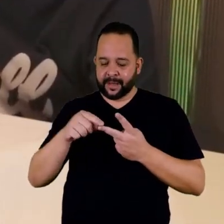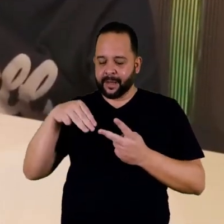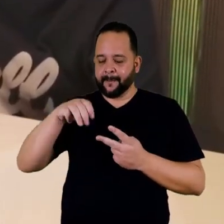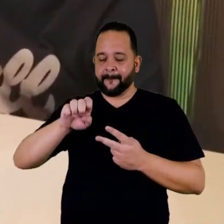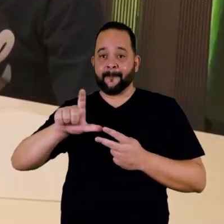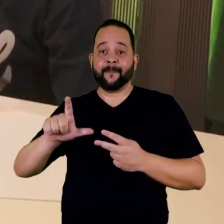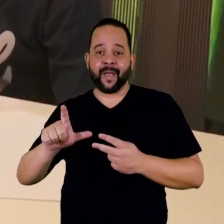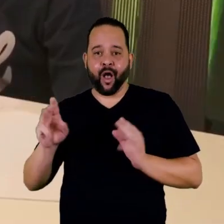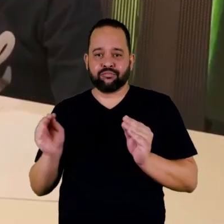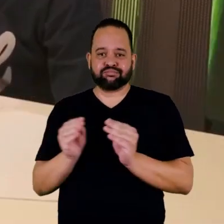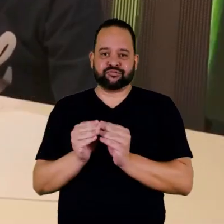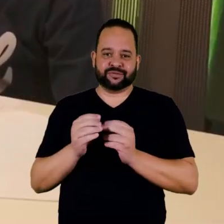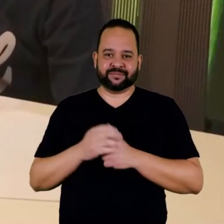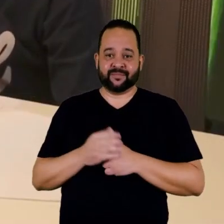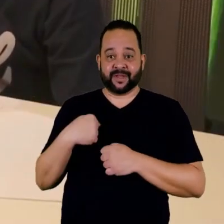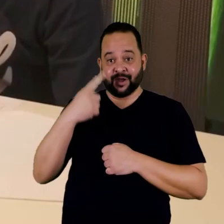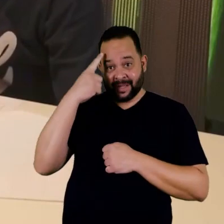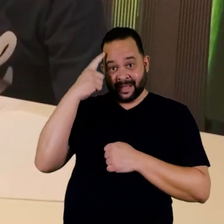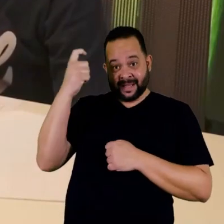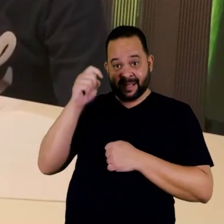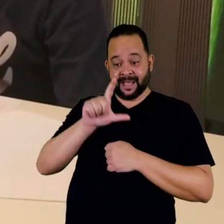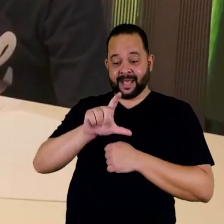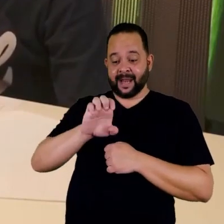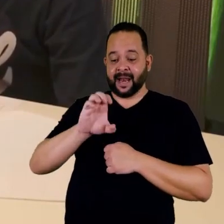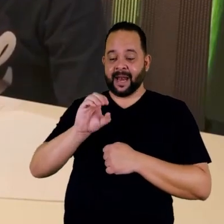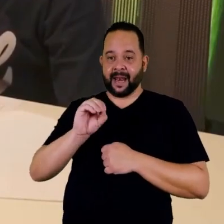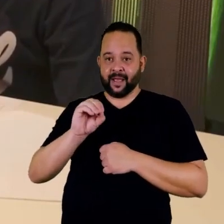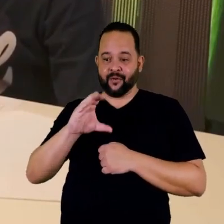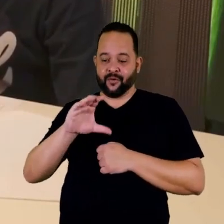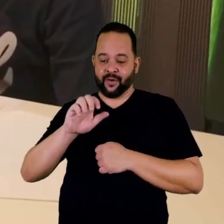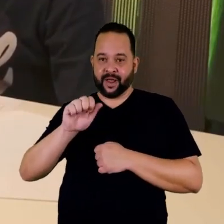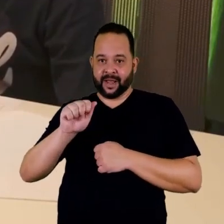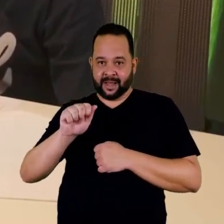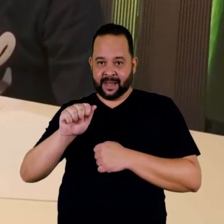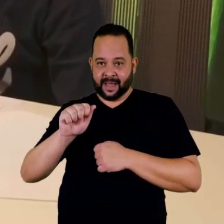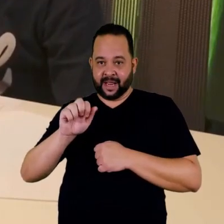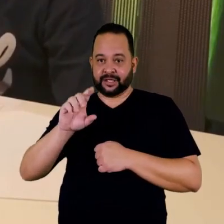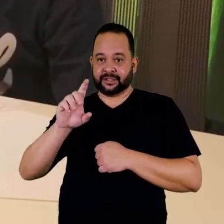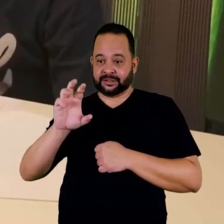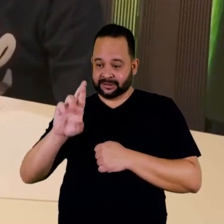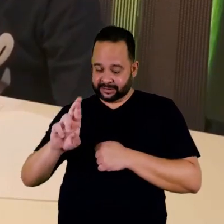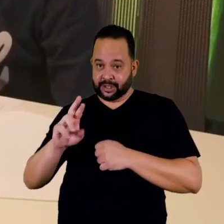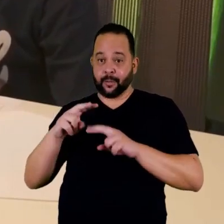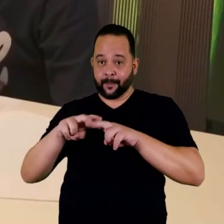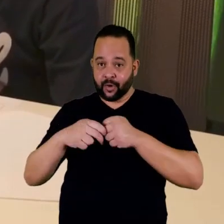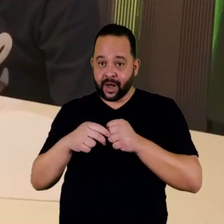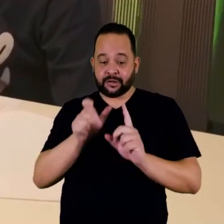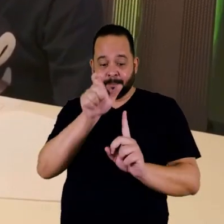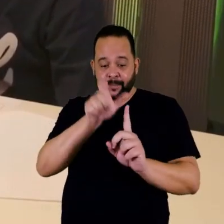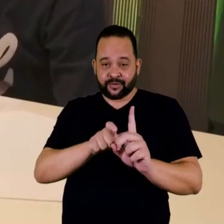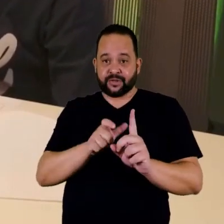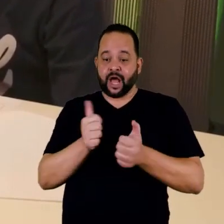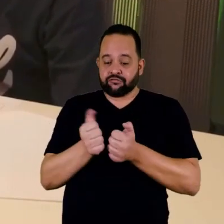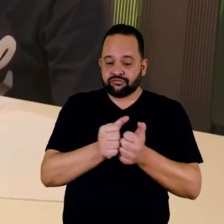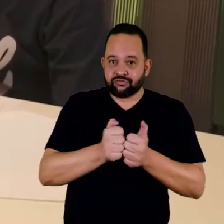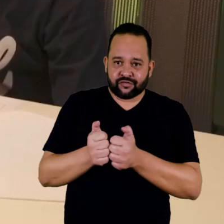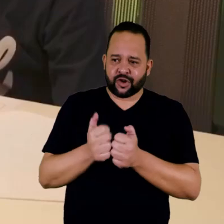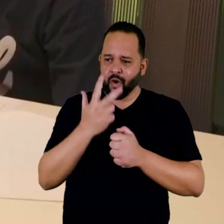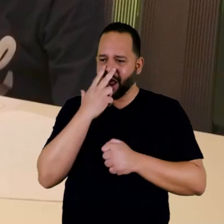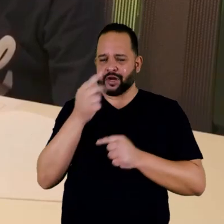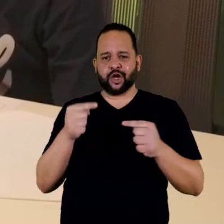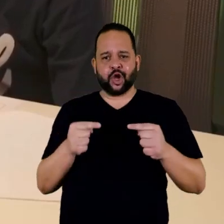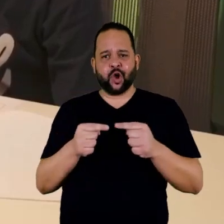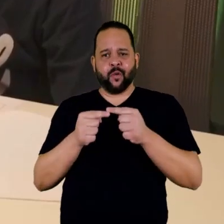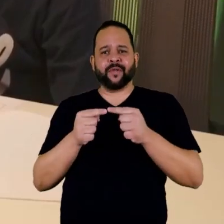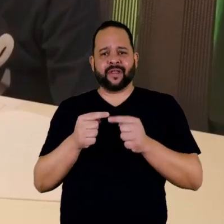diso daí é eu criei o nome del Car porque tinha um personagem lá nesse jogo que se chamava Car E aí eu também achei que combinava